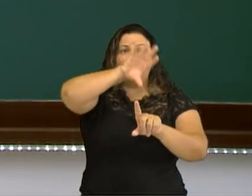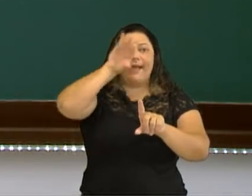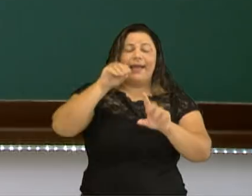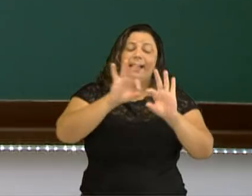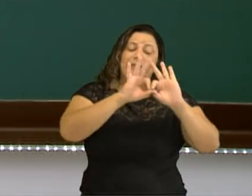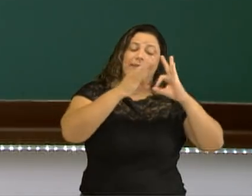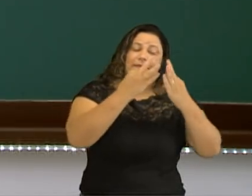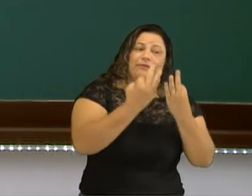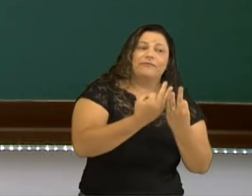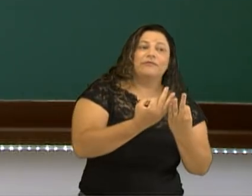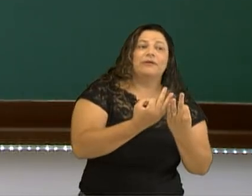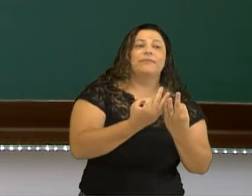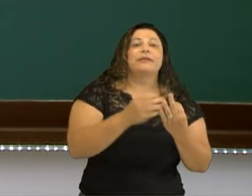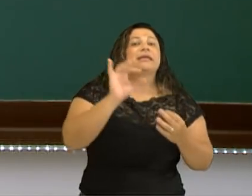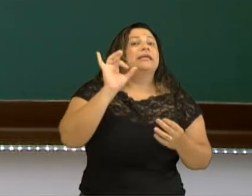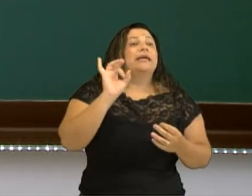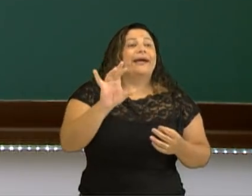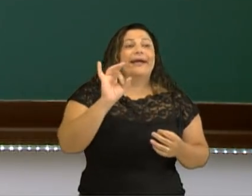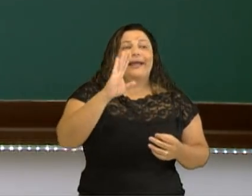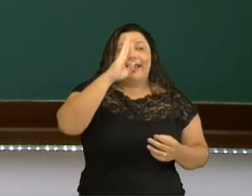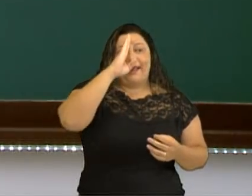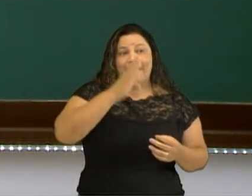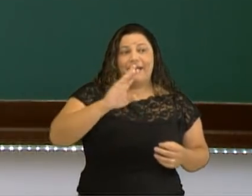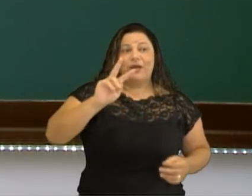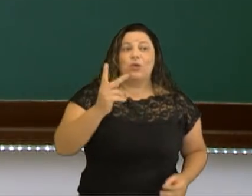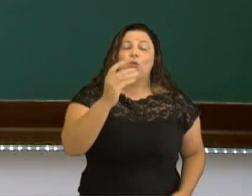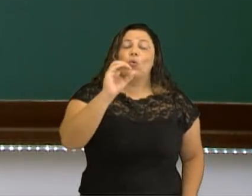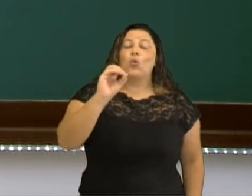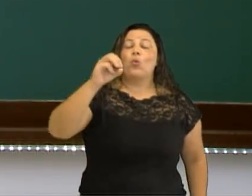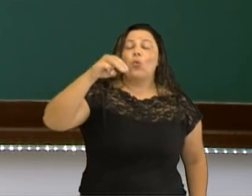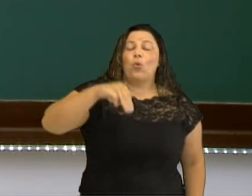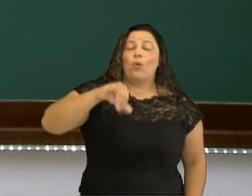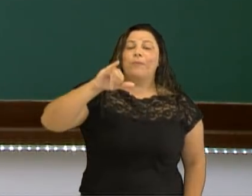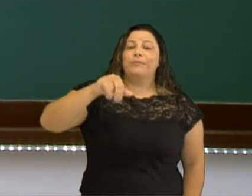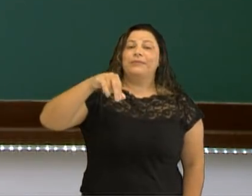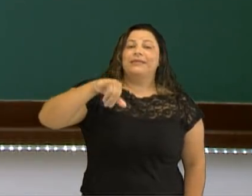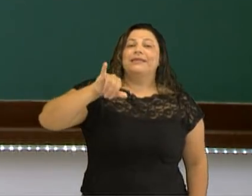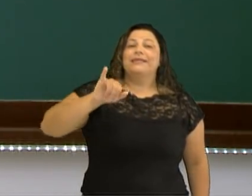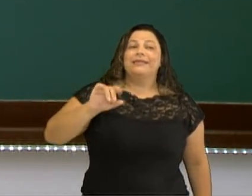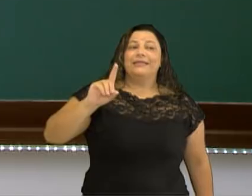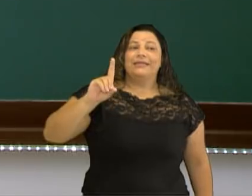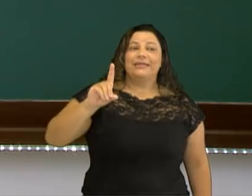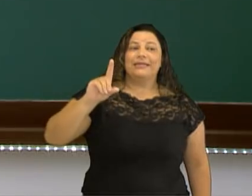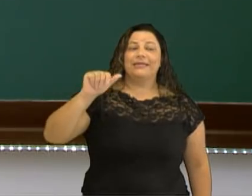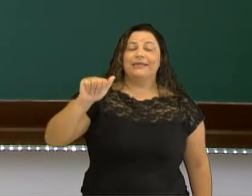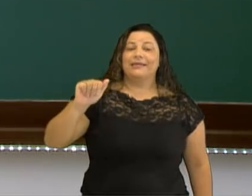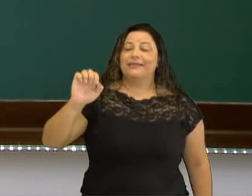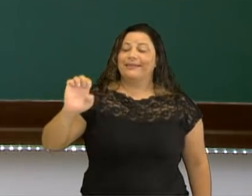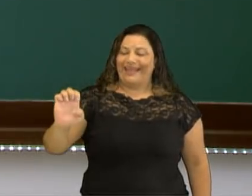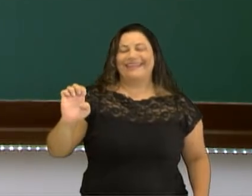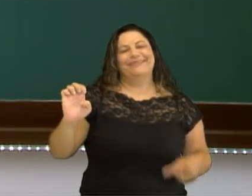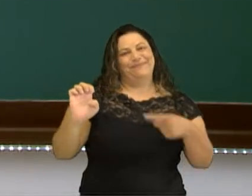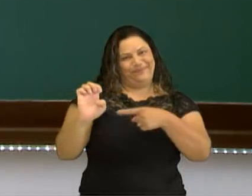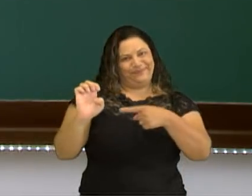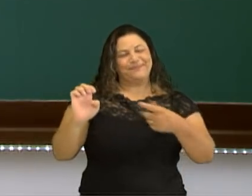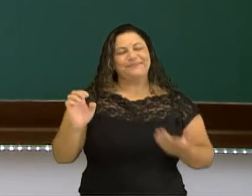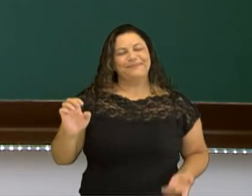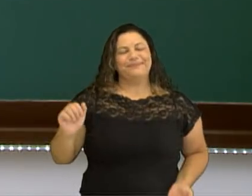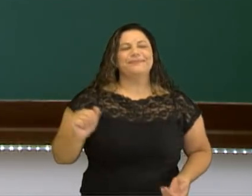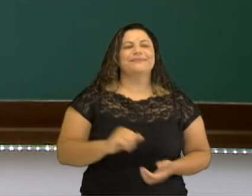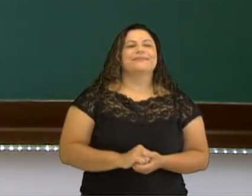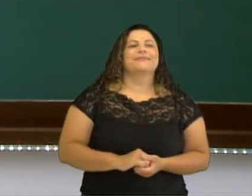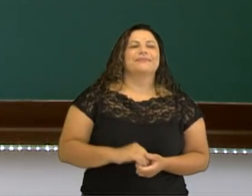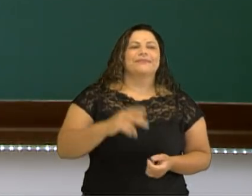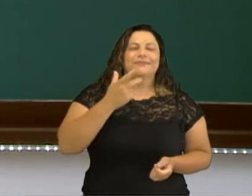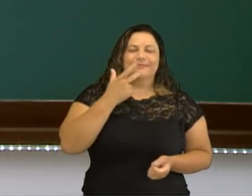do Homo sapiens é a família Hominidae. Você omite o som da letra A e lê só com a letra